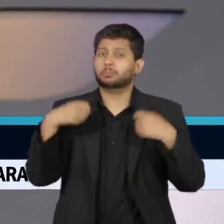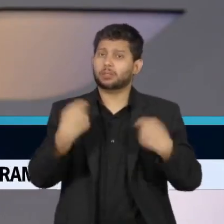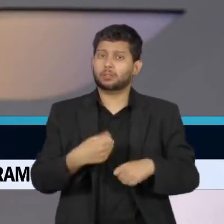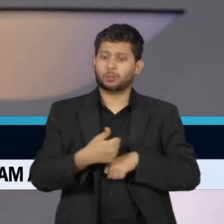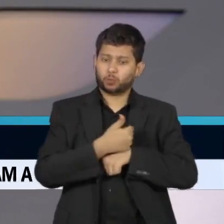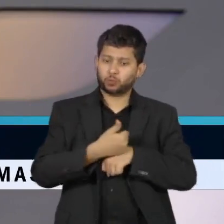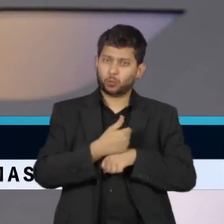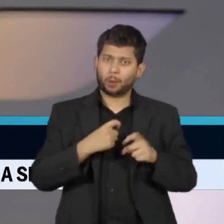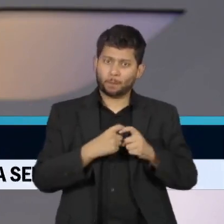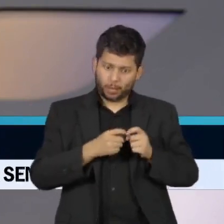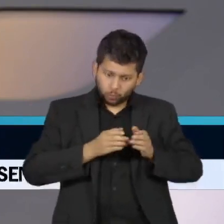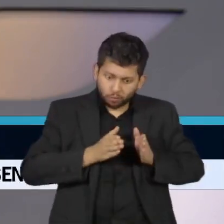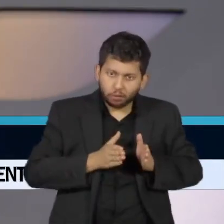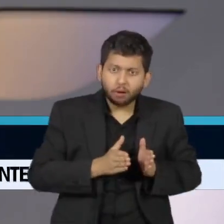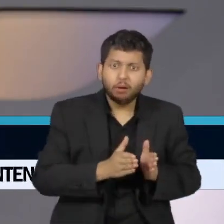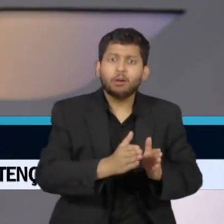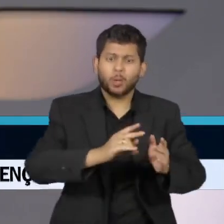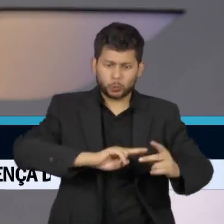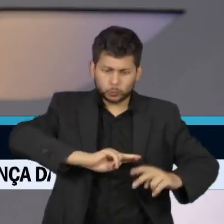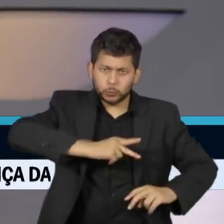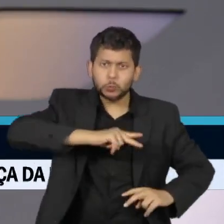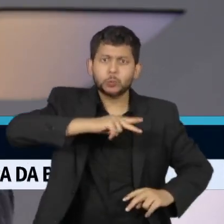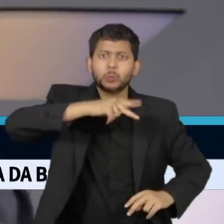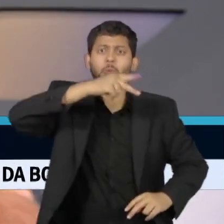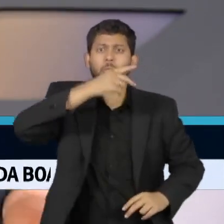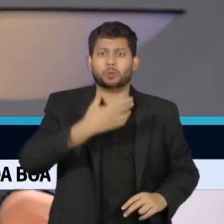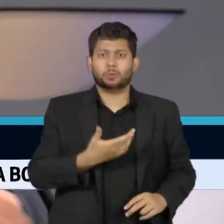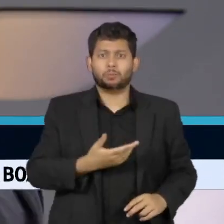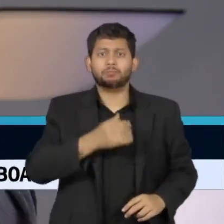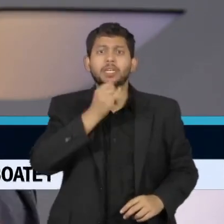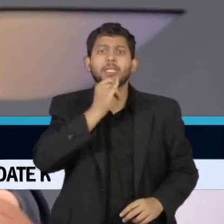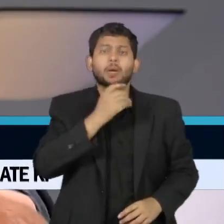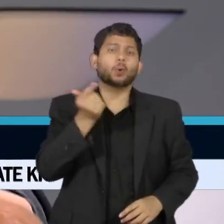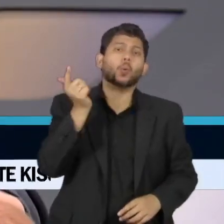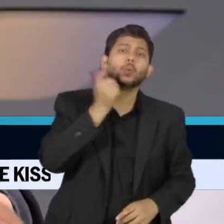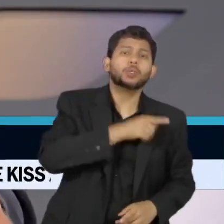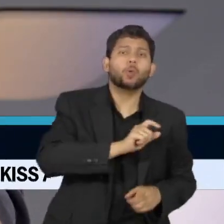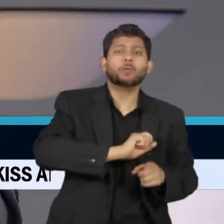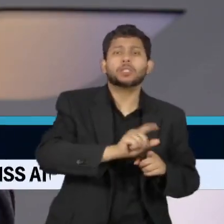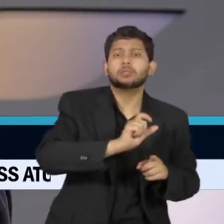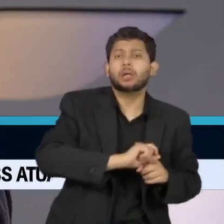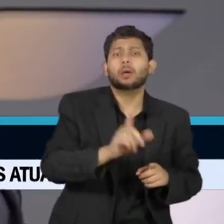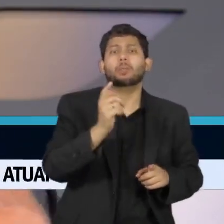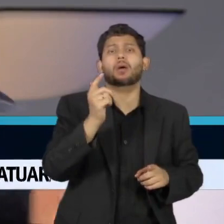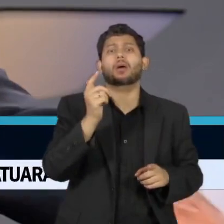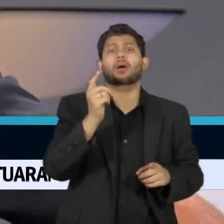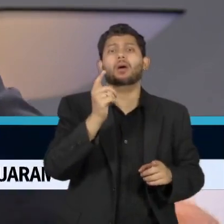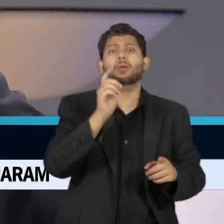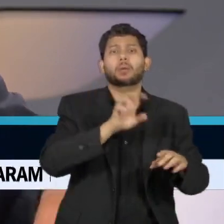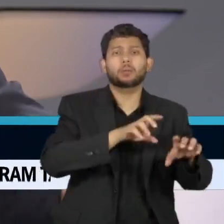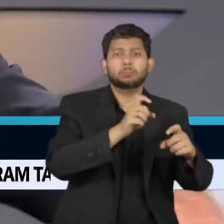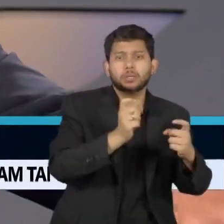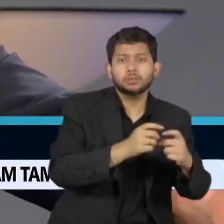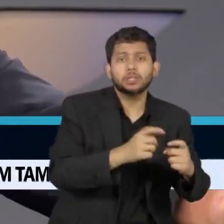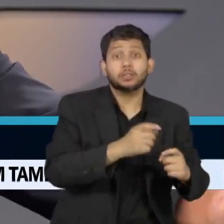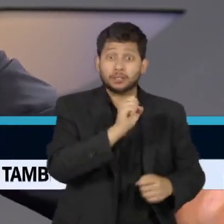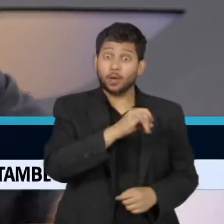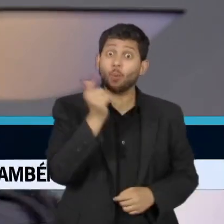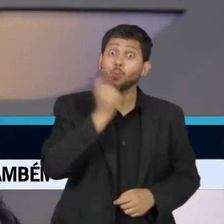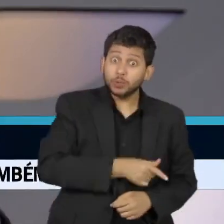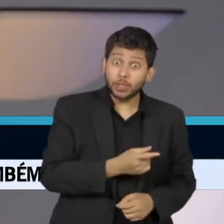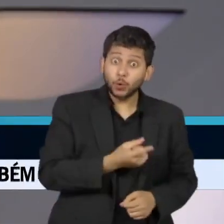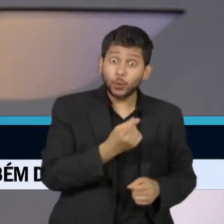médico, onde o médico, se ele recebeu financiamento, estuda numa escola pública, ele tem um incentivo para ir, faz